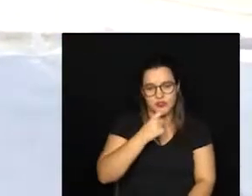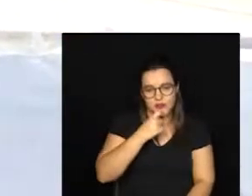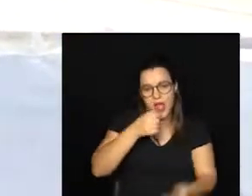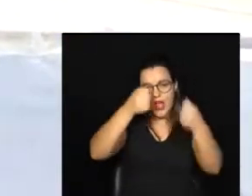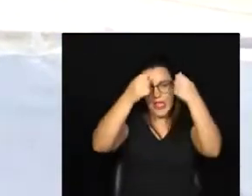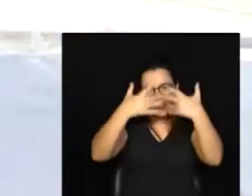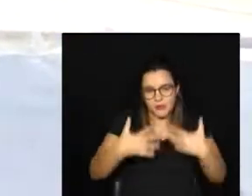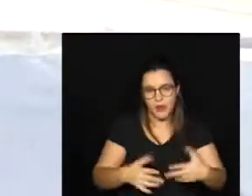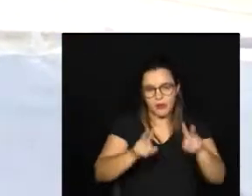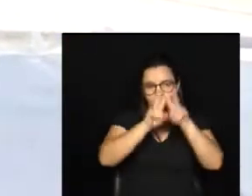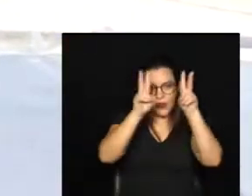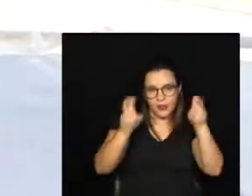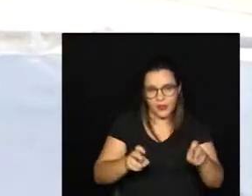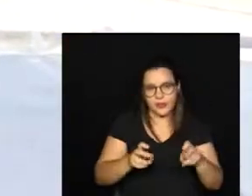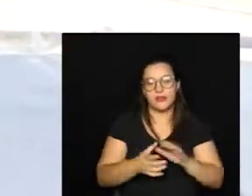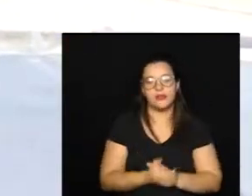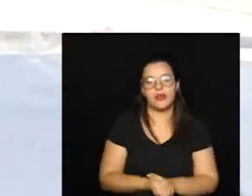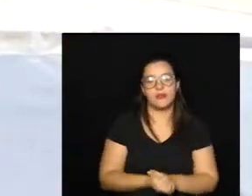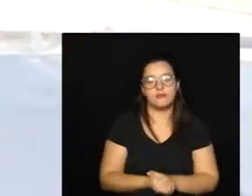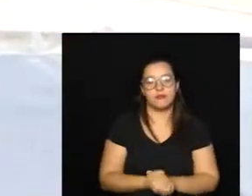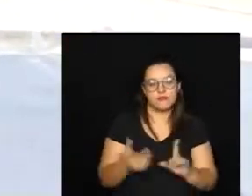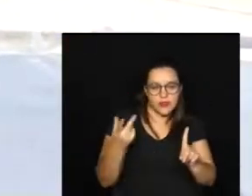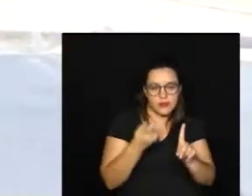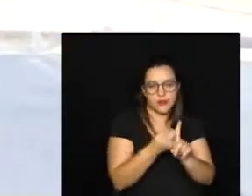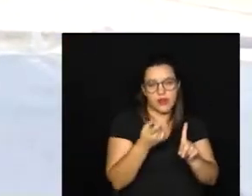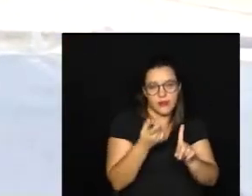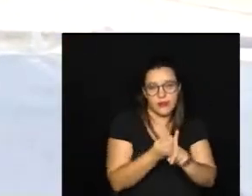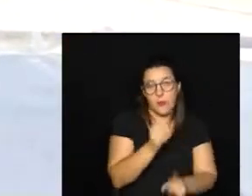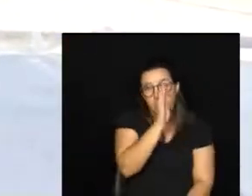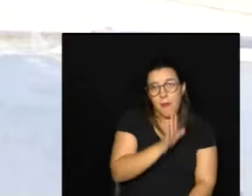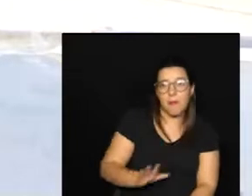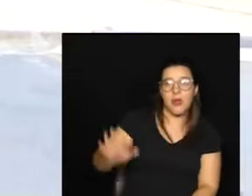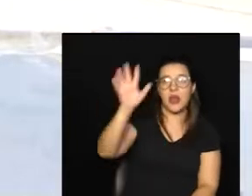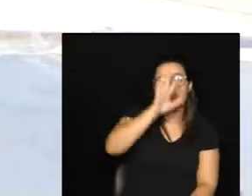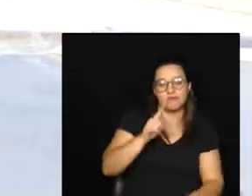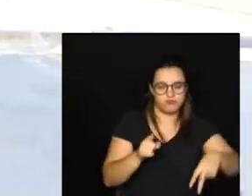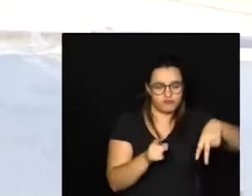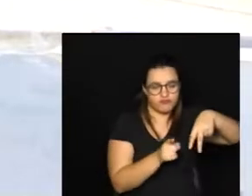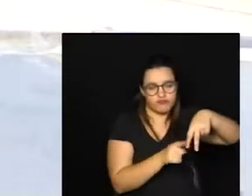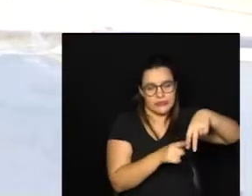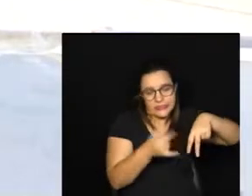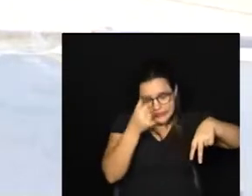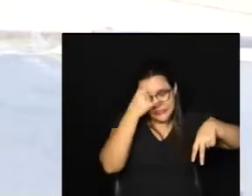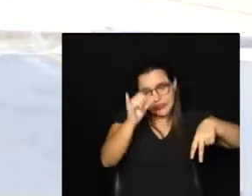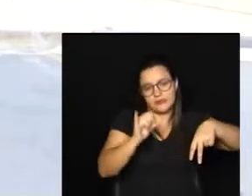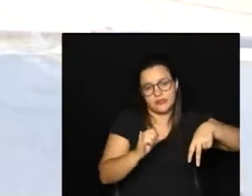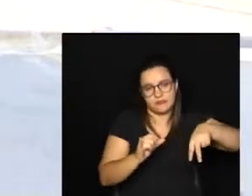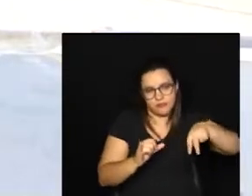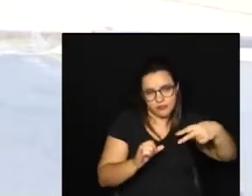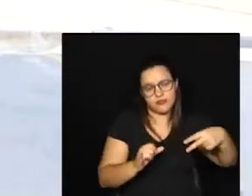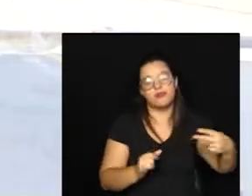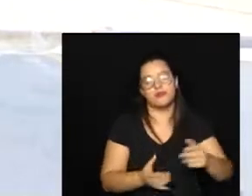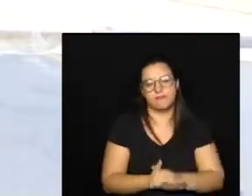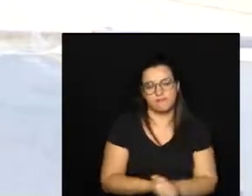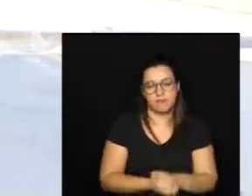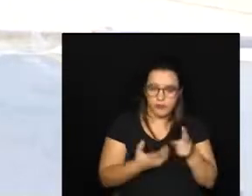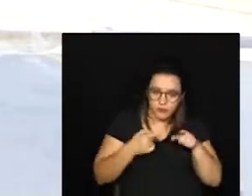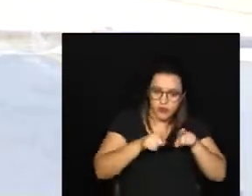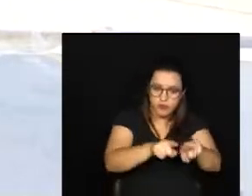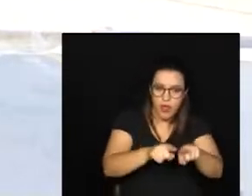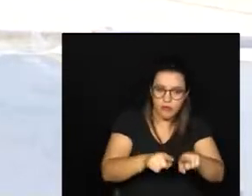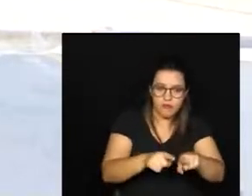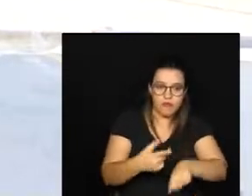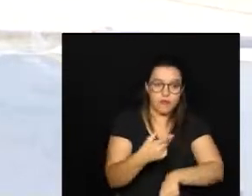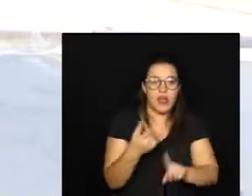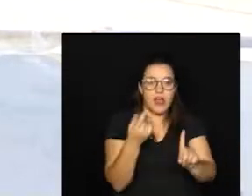dessa campanha de vacinação, a campanha nacional de vacinação contra a poliomielite, que também corre em conjunto a campanha de multivacinação.